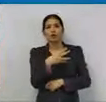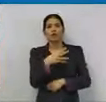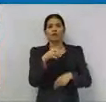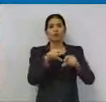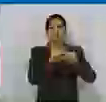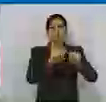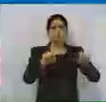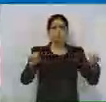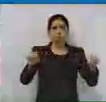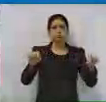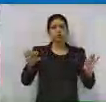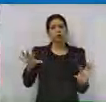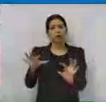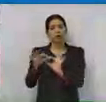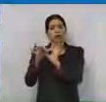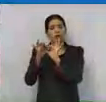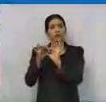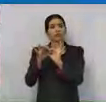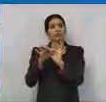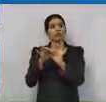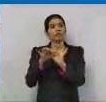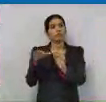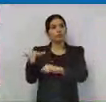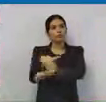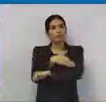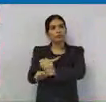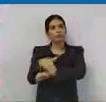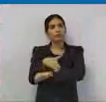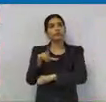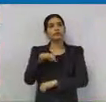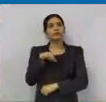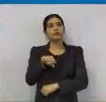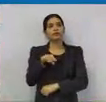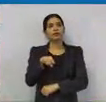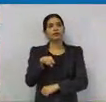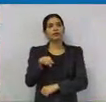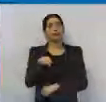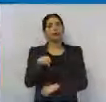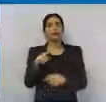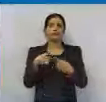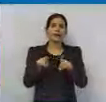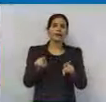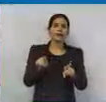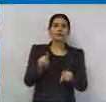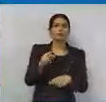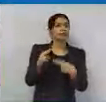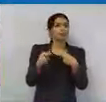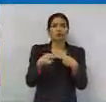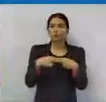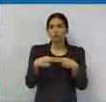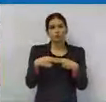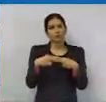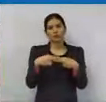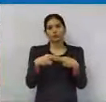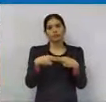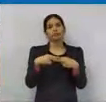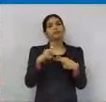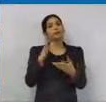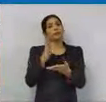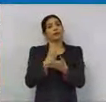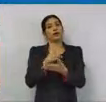esse trecho da adutora em verde, que é uma adutora que está executada, mas está inativa. E também